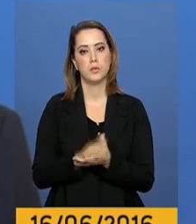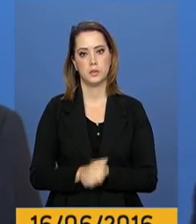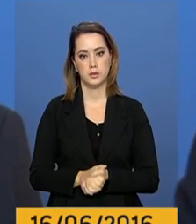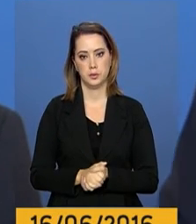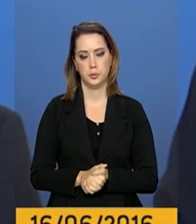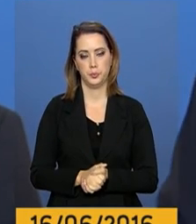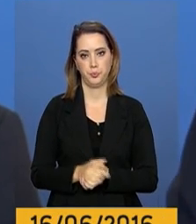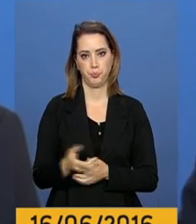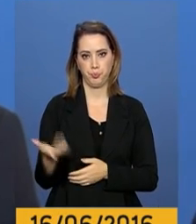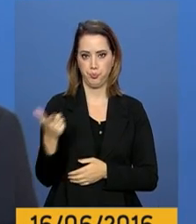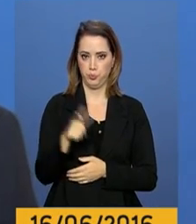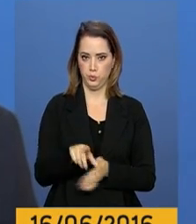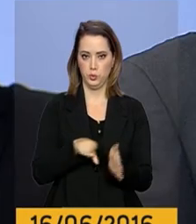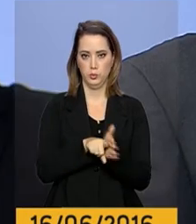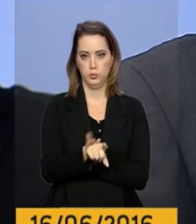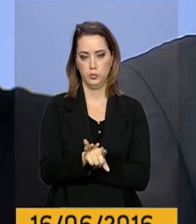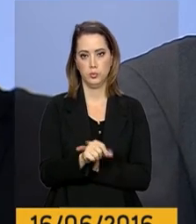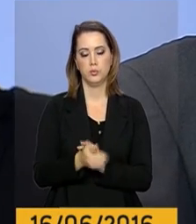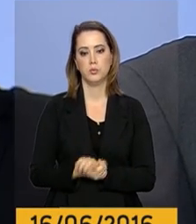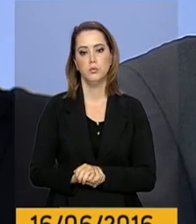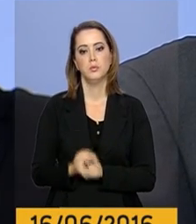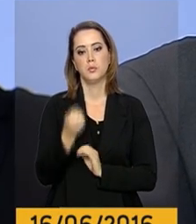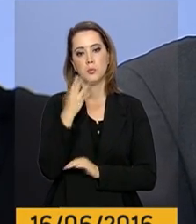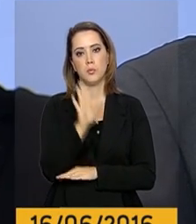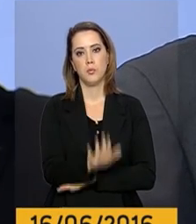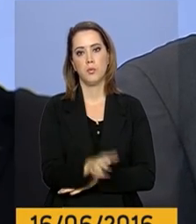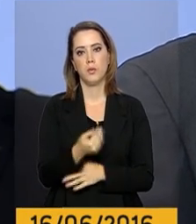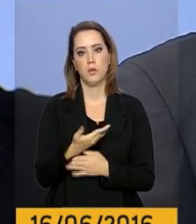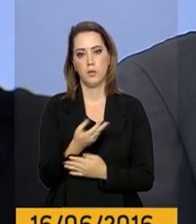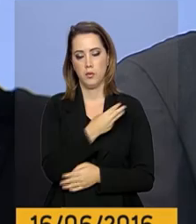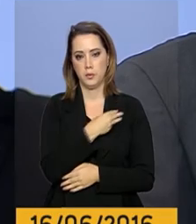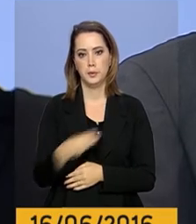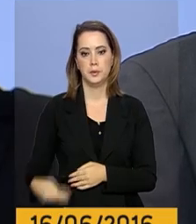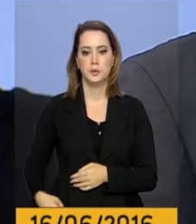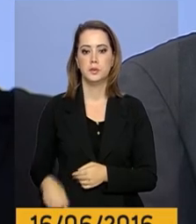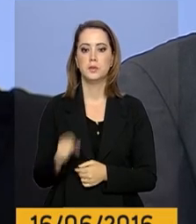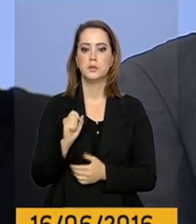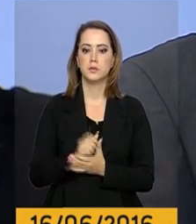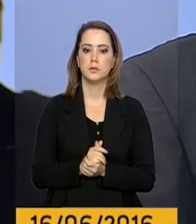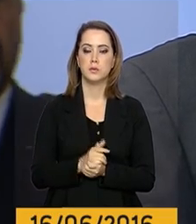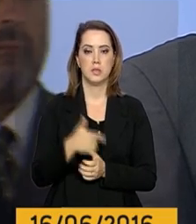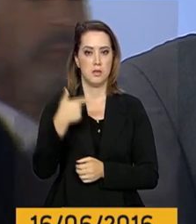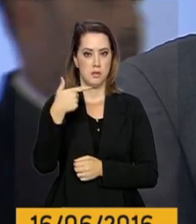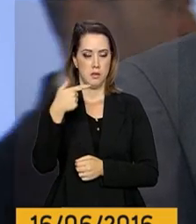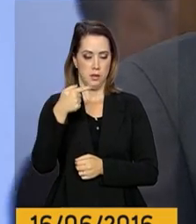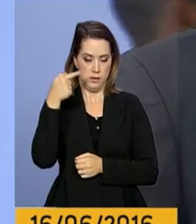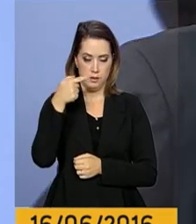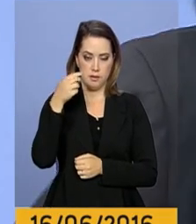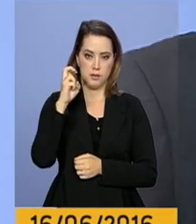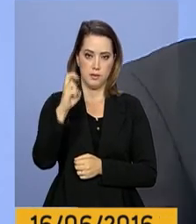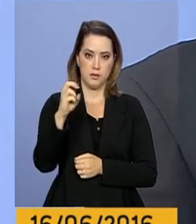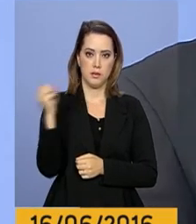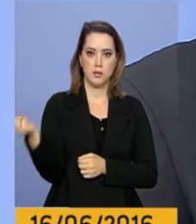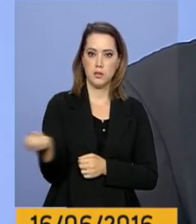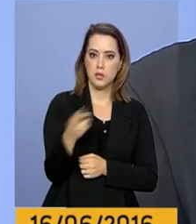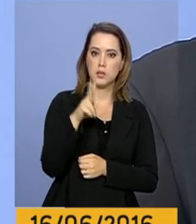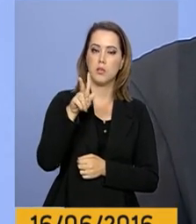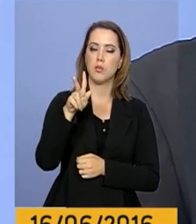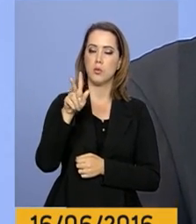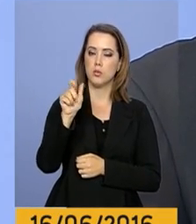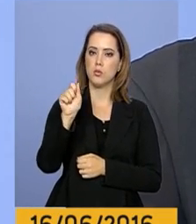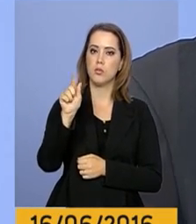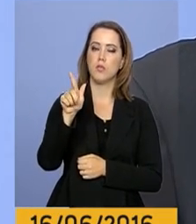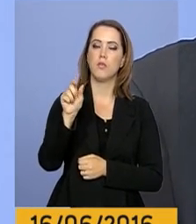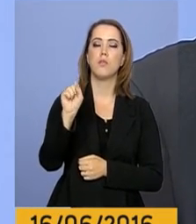Brandão, Band News. Boa tarde, ministro. Boa tarde, Ivan. São 75 mil novas vagas para esse semestre, ainda assim, nos últimos anos,